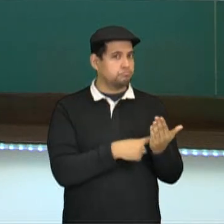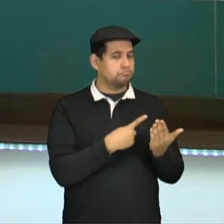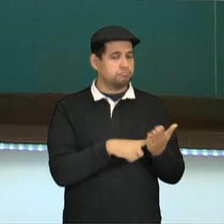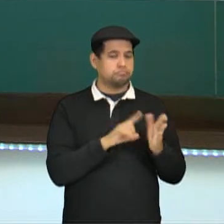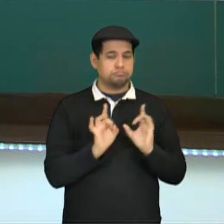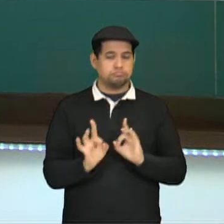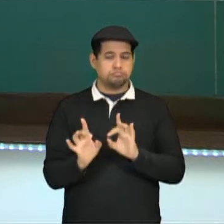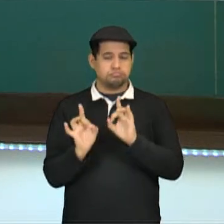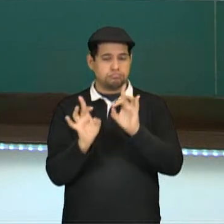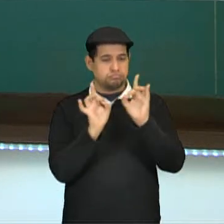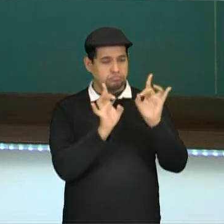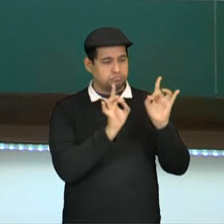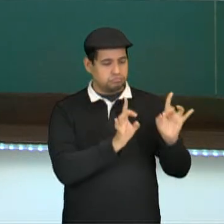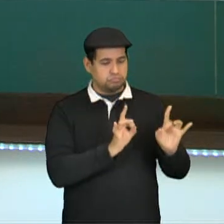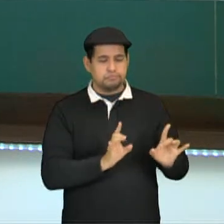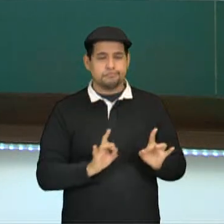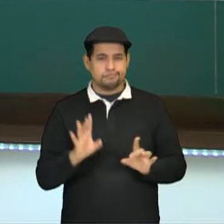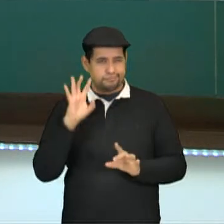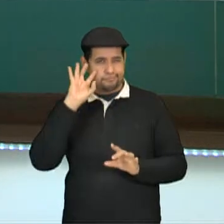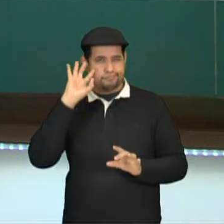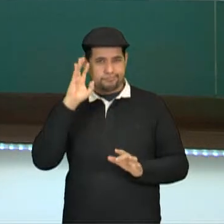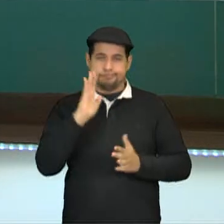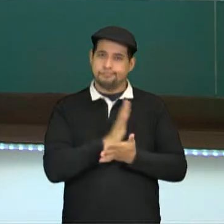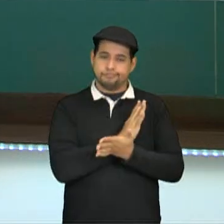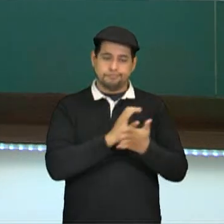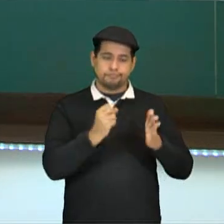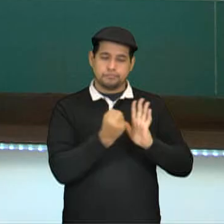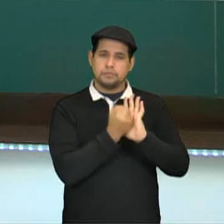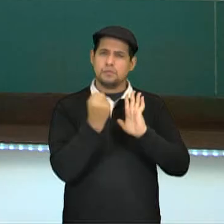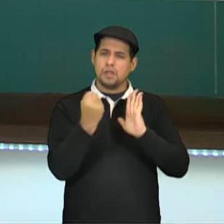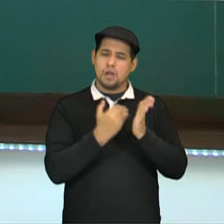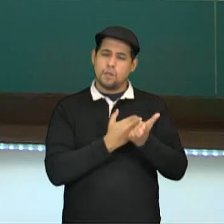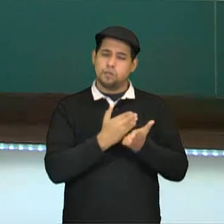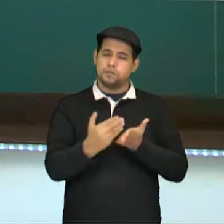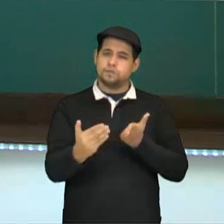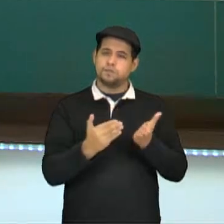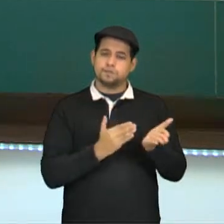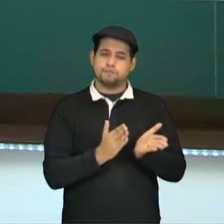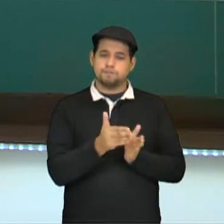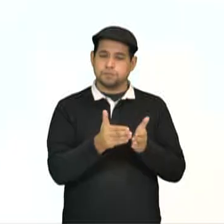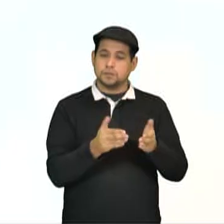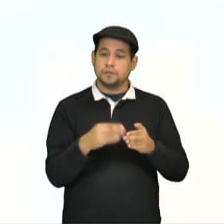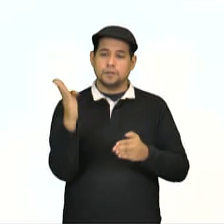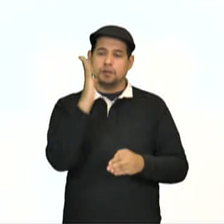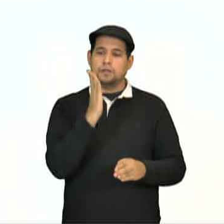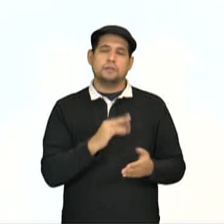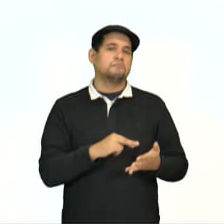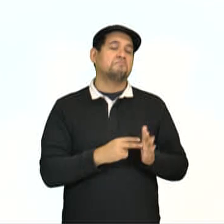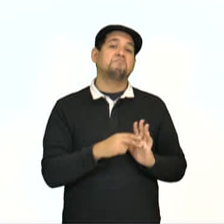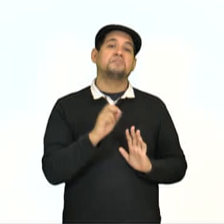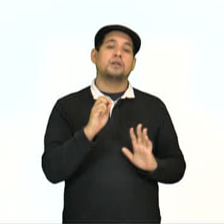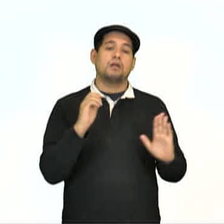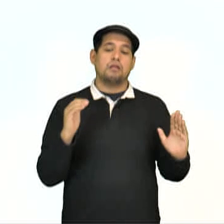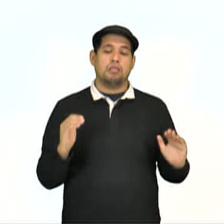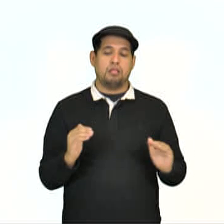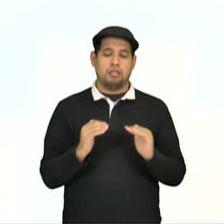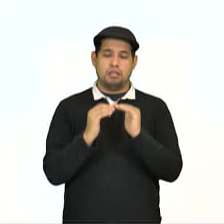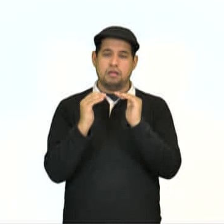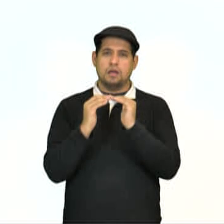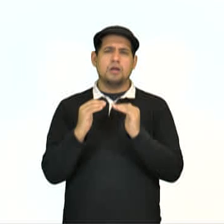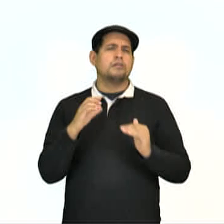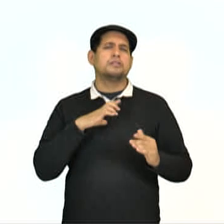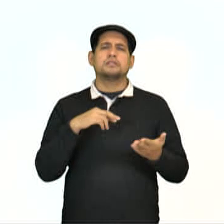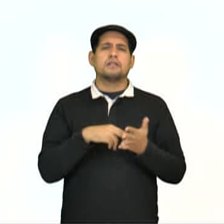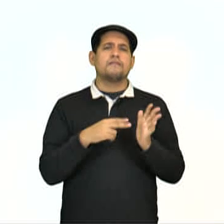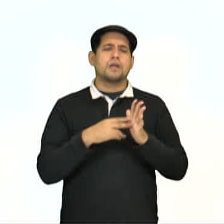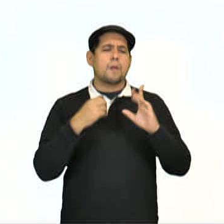existia há alguns séculos, desde o processo inicial de colonização do Brasil, que era o Pacto Colonial. O que era